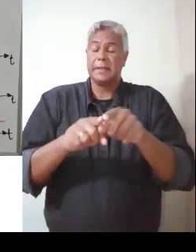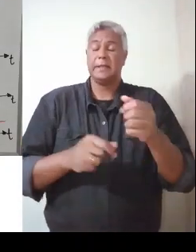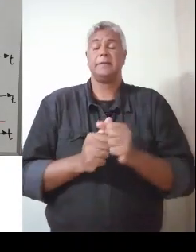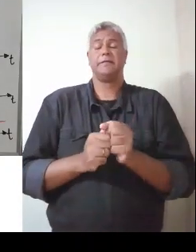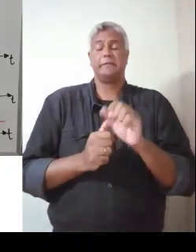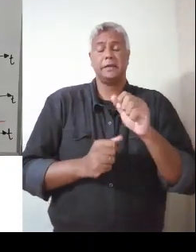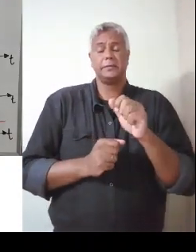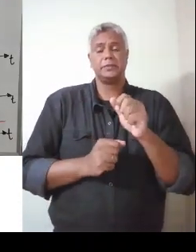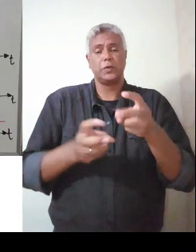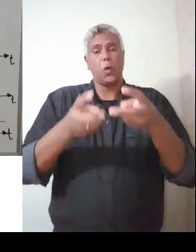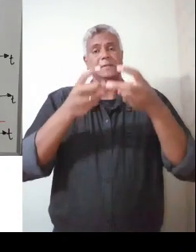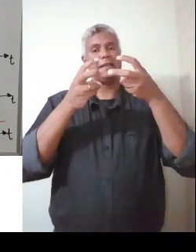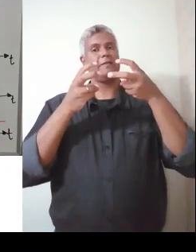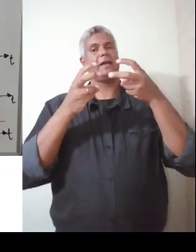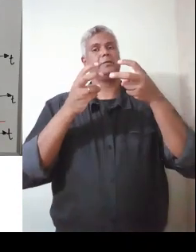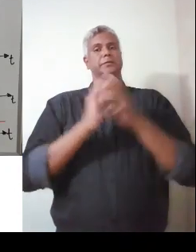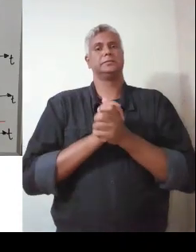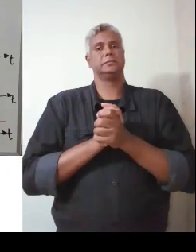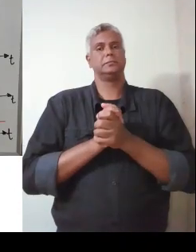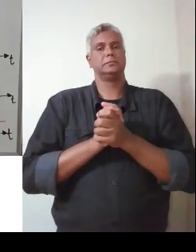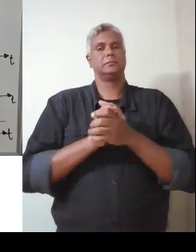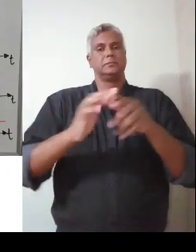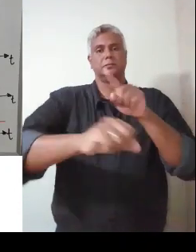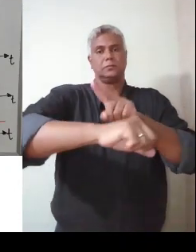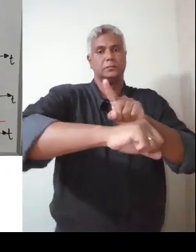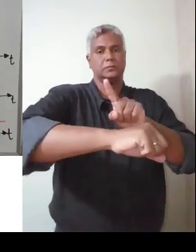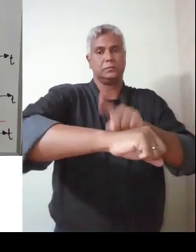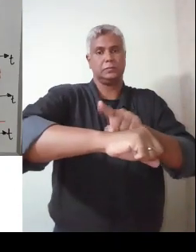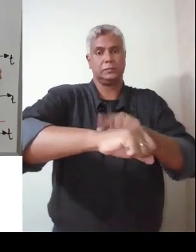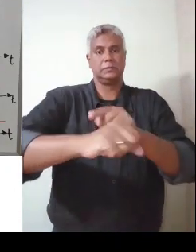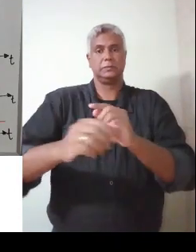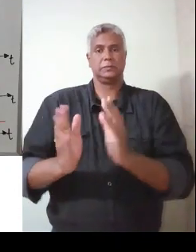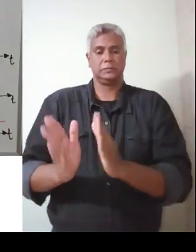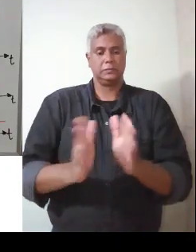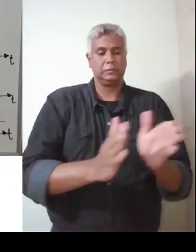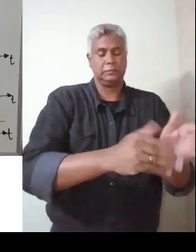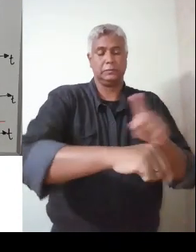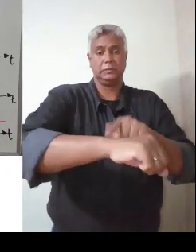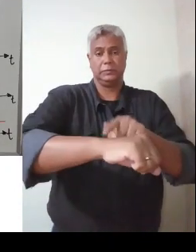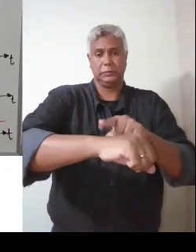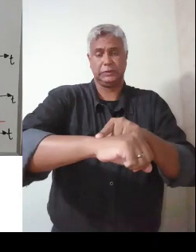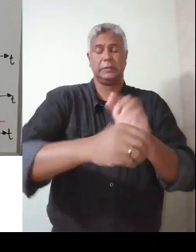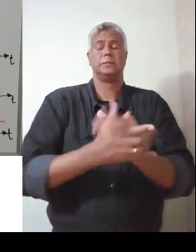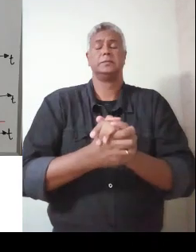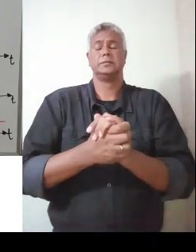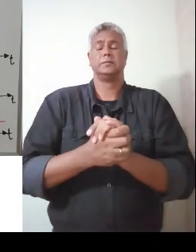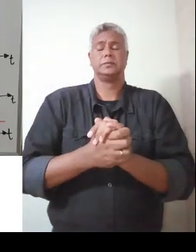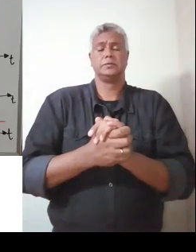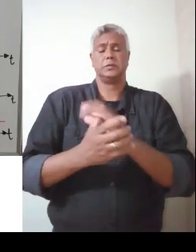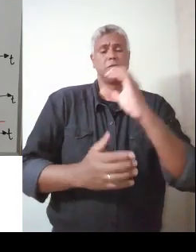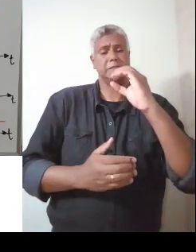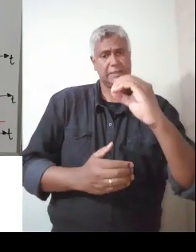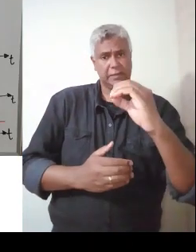tempo. Ao observarmos instantes de tempo posteriores ao zero, nós